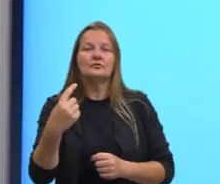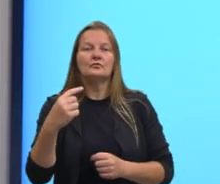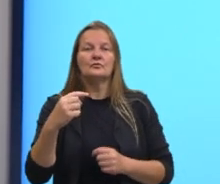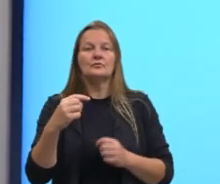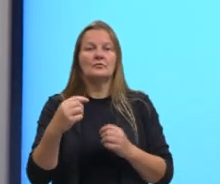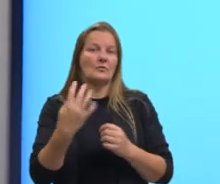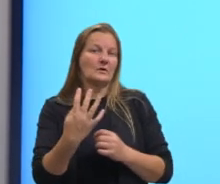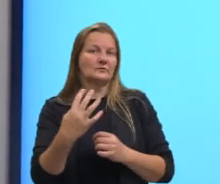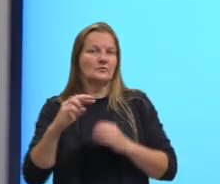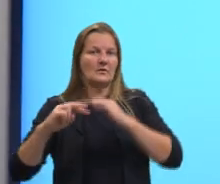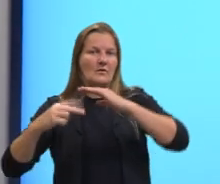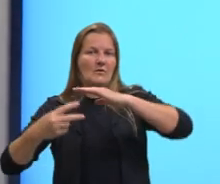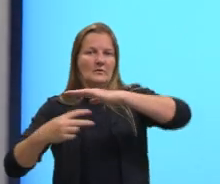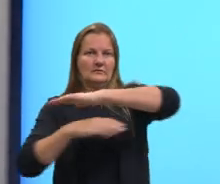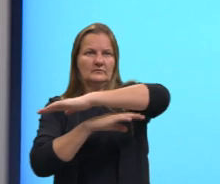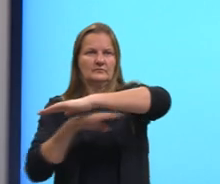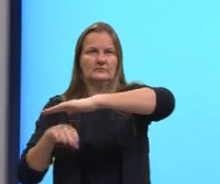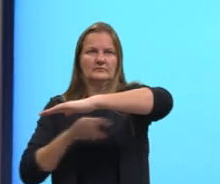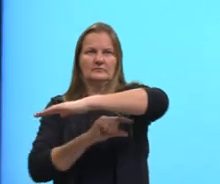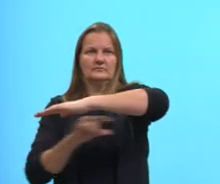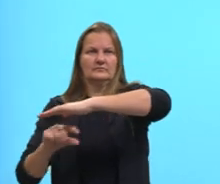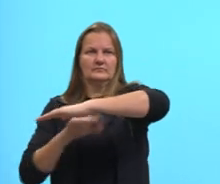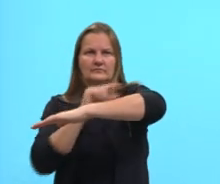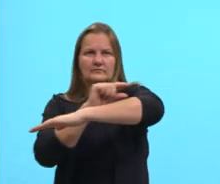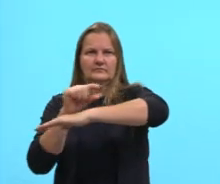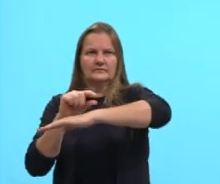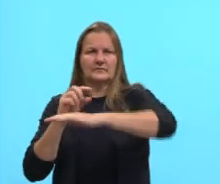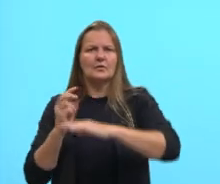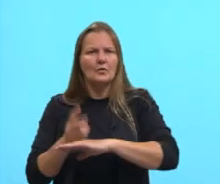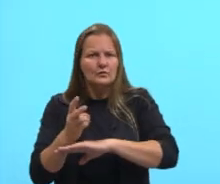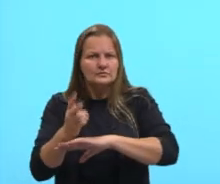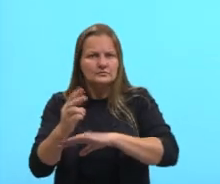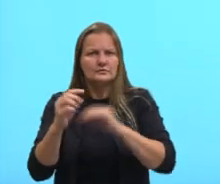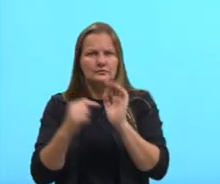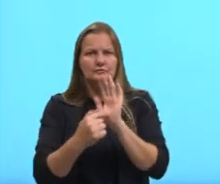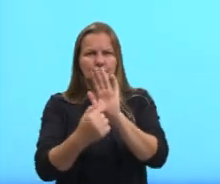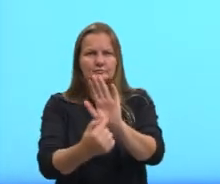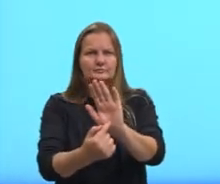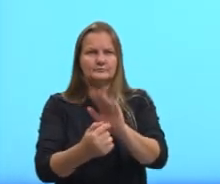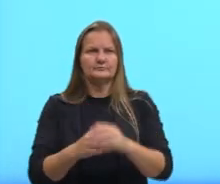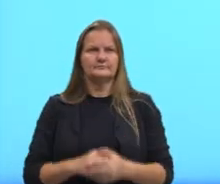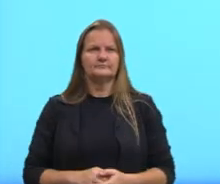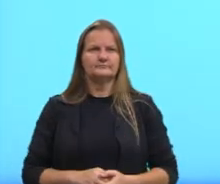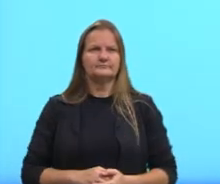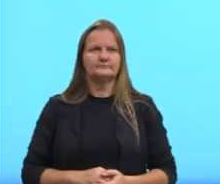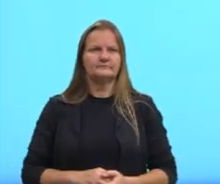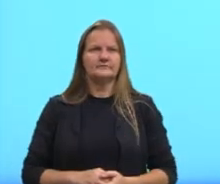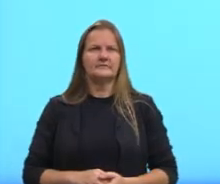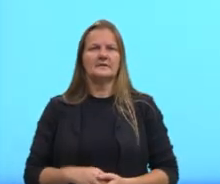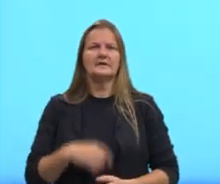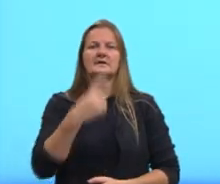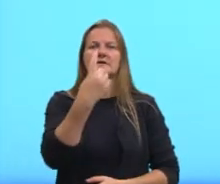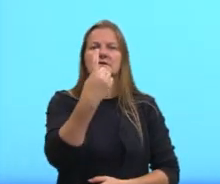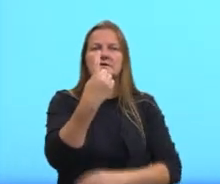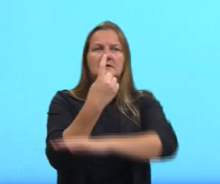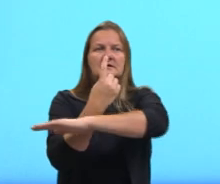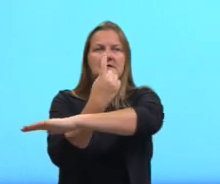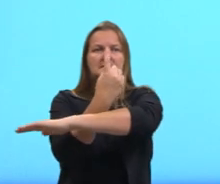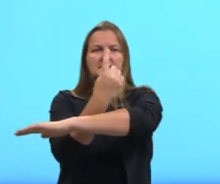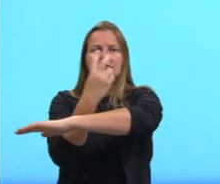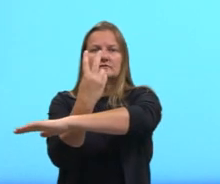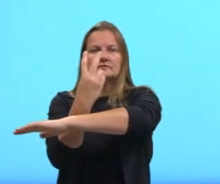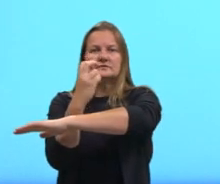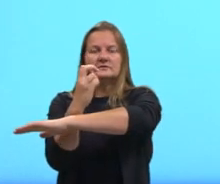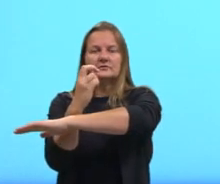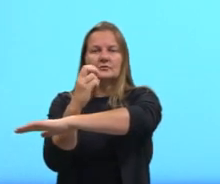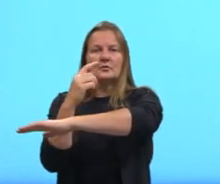quadrado e ainda continua na resolução nós temos que 125 mais três eu vou ter